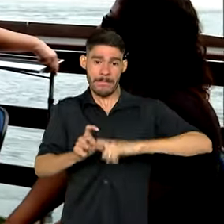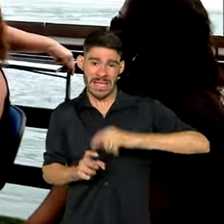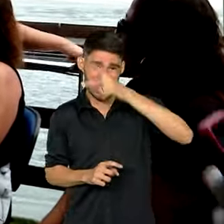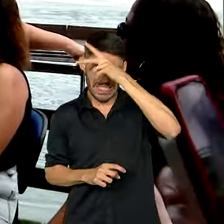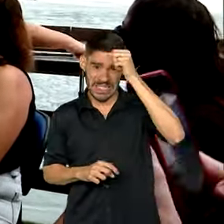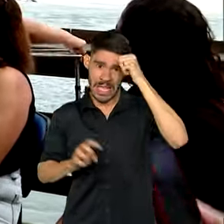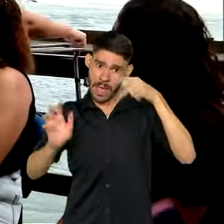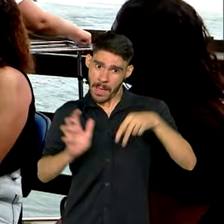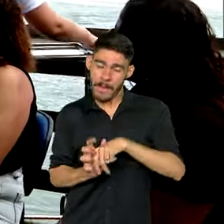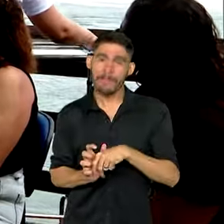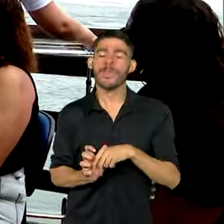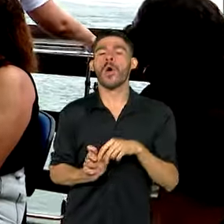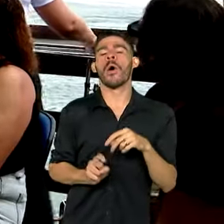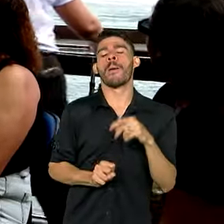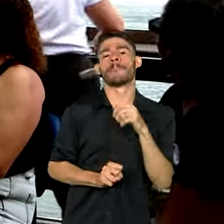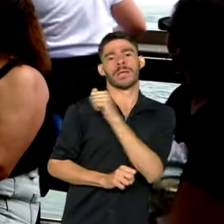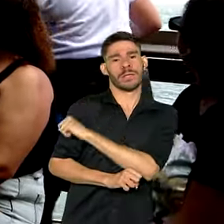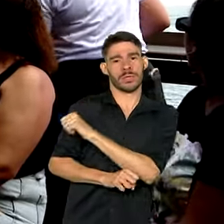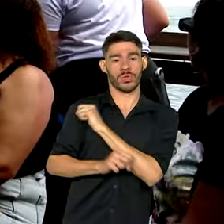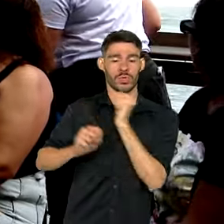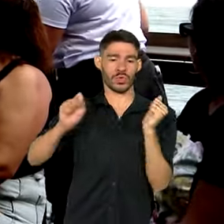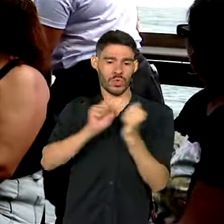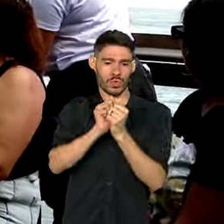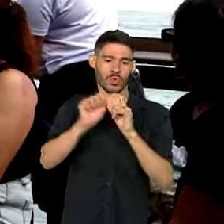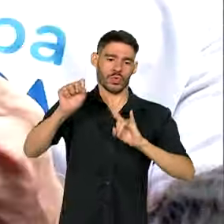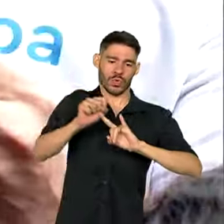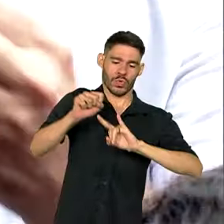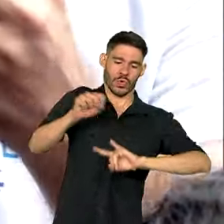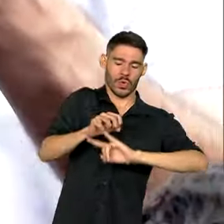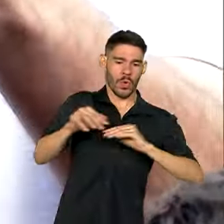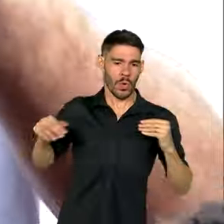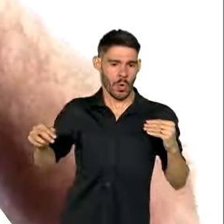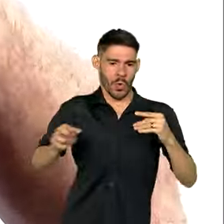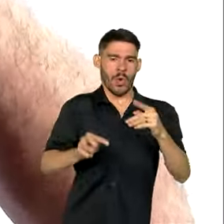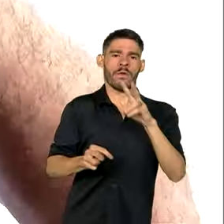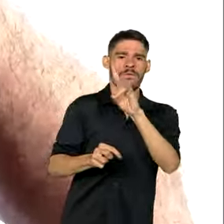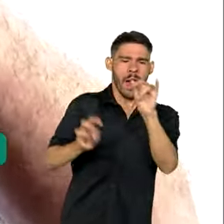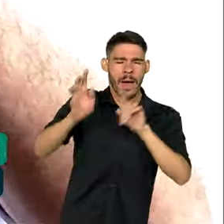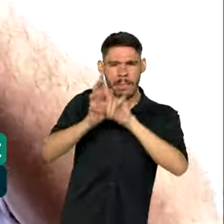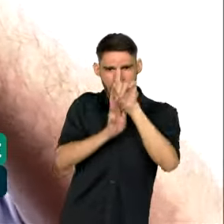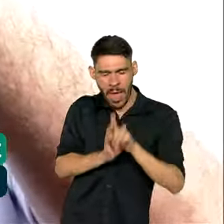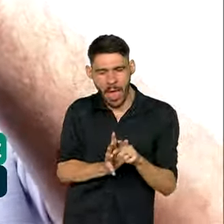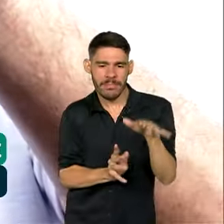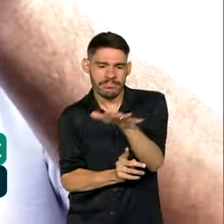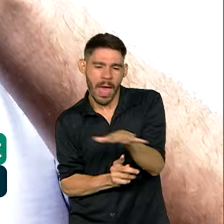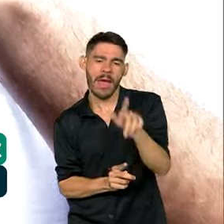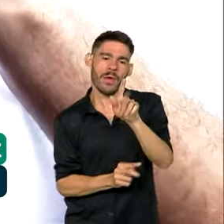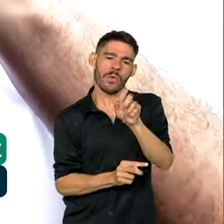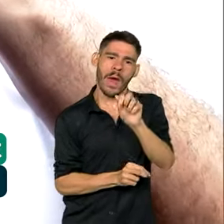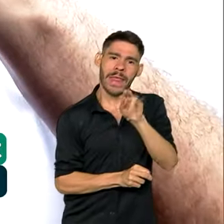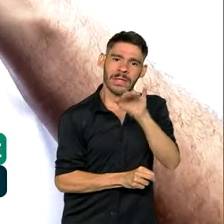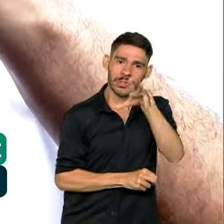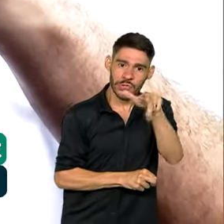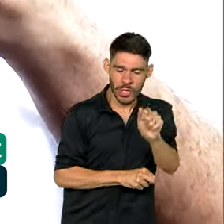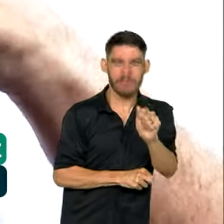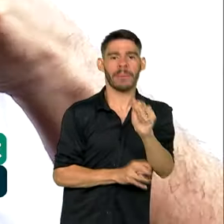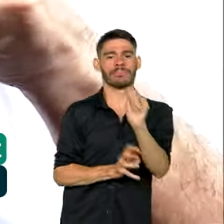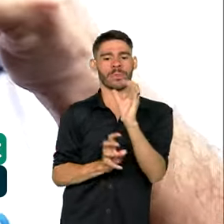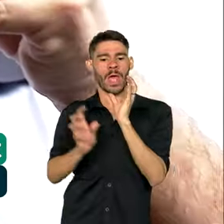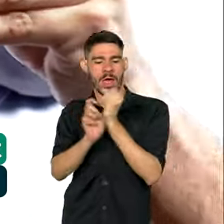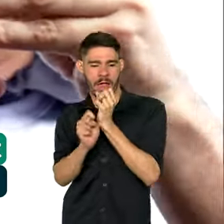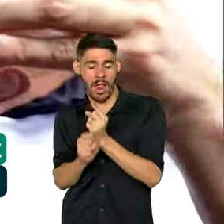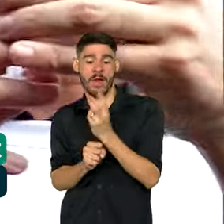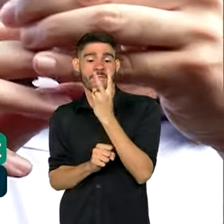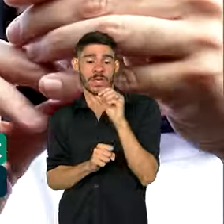Rio de Janeiro e com a Fiocruz, o Ministério vai desenvolver um estudo no bairro de Guaratiba. 20 mil moradores